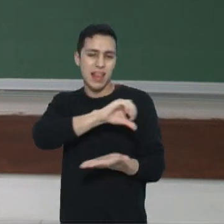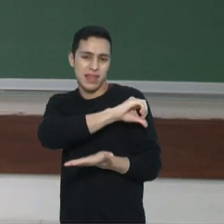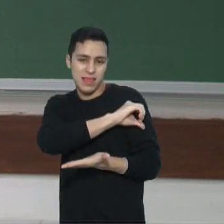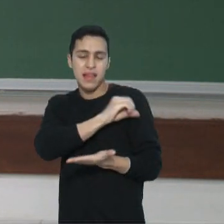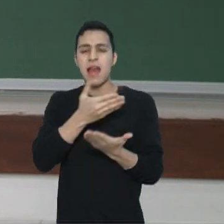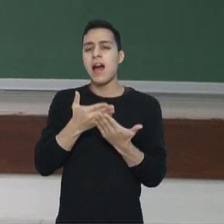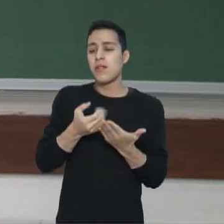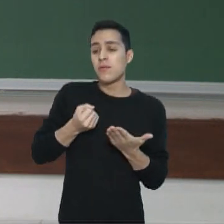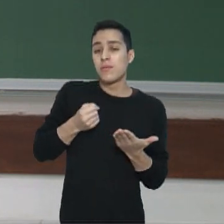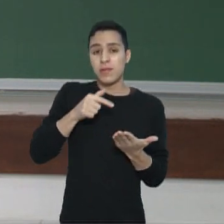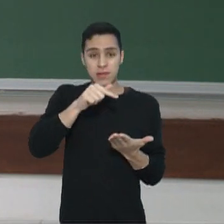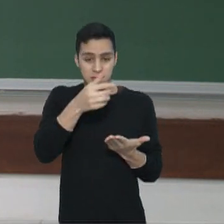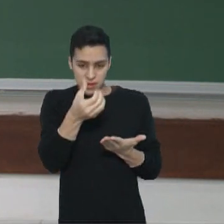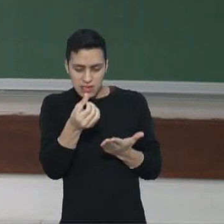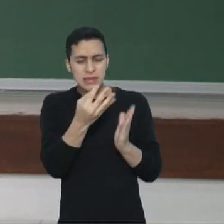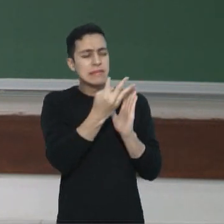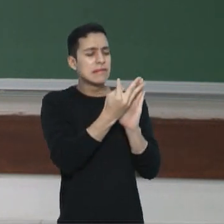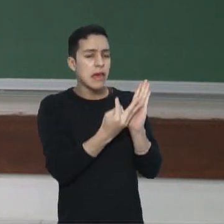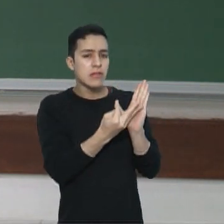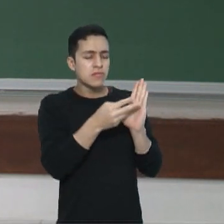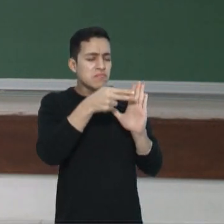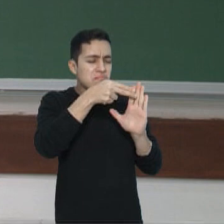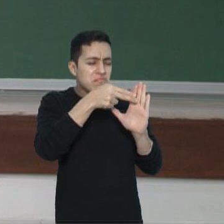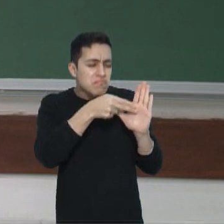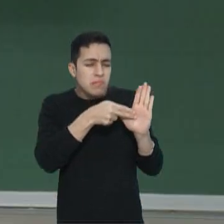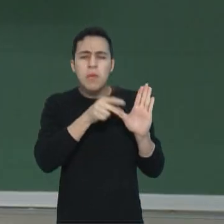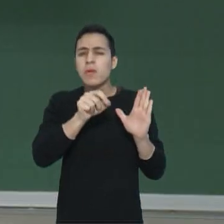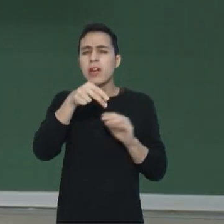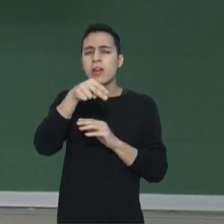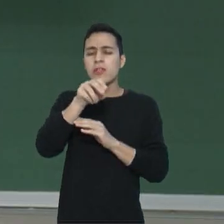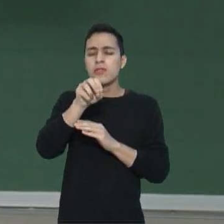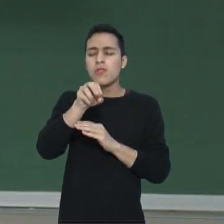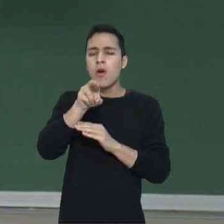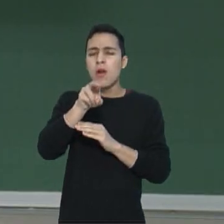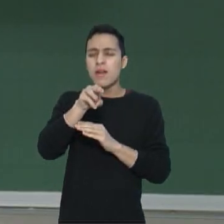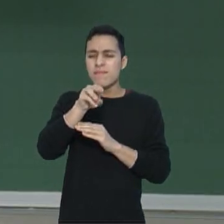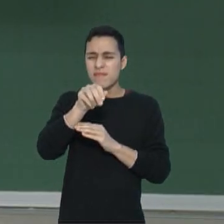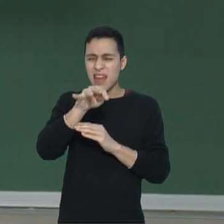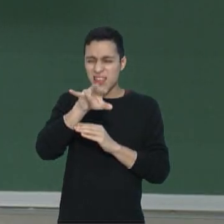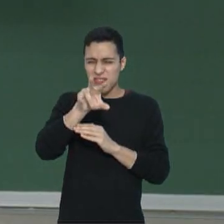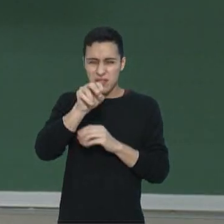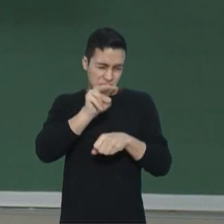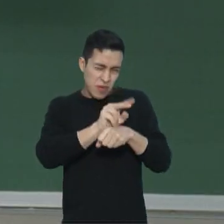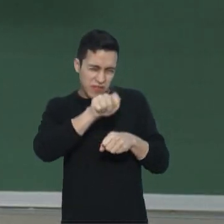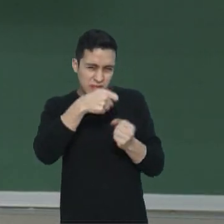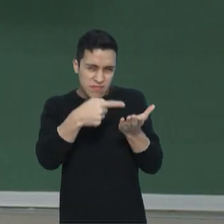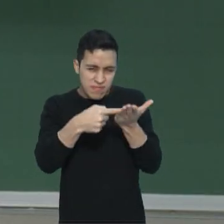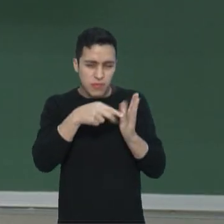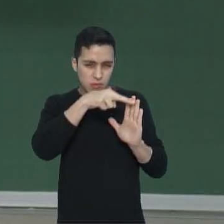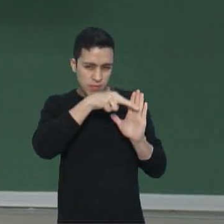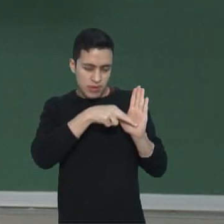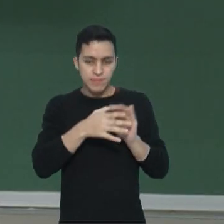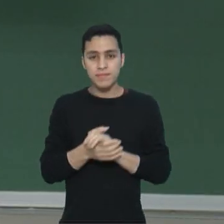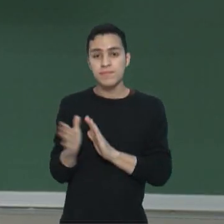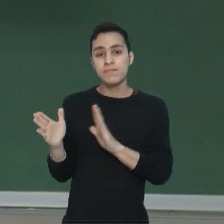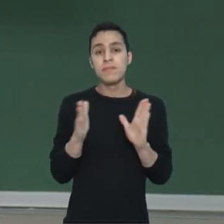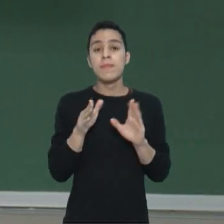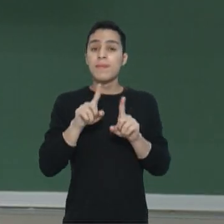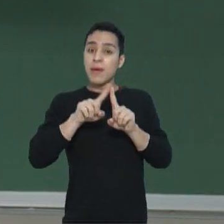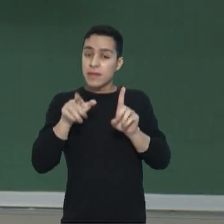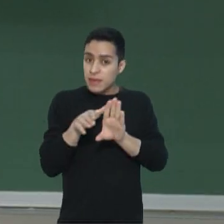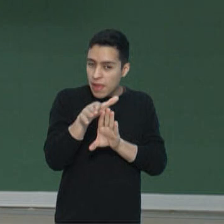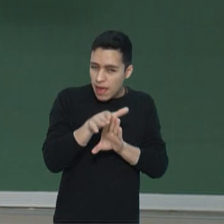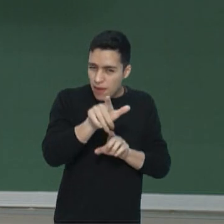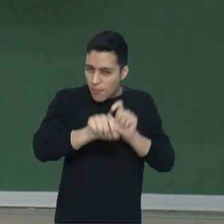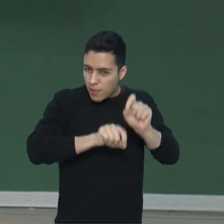aula 76, texto normativo. Mas antes, vamos aos nossos recados. Lembre-se, houve uma mudança.